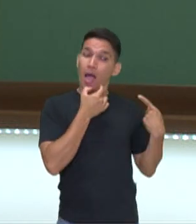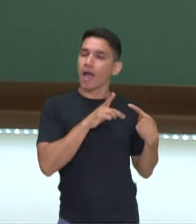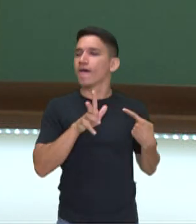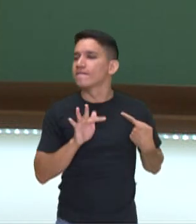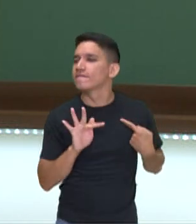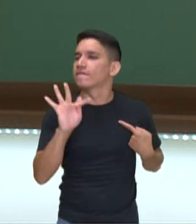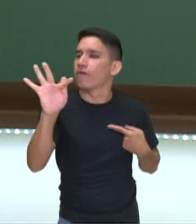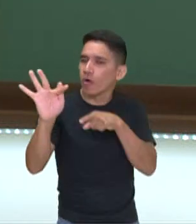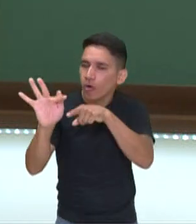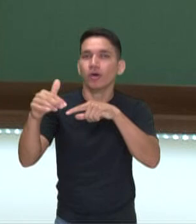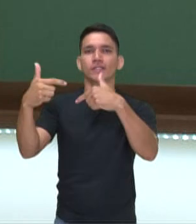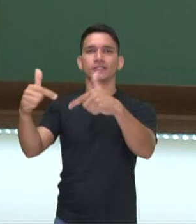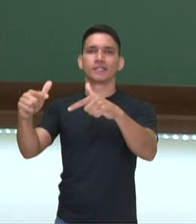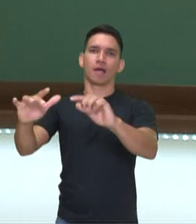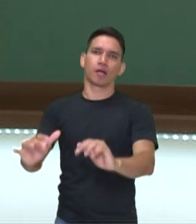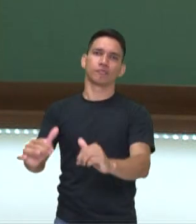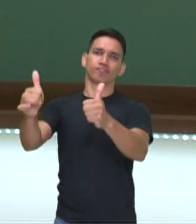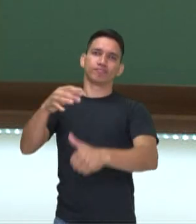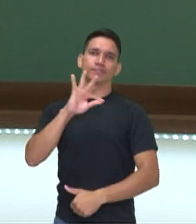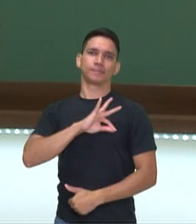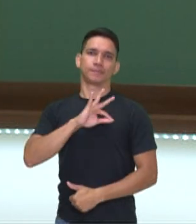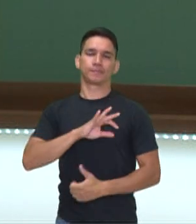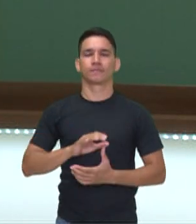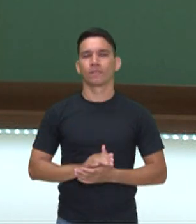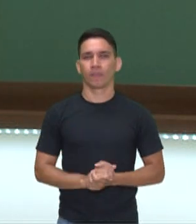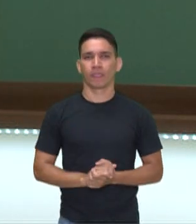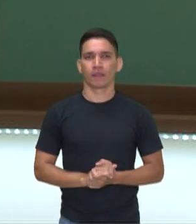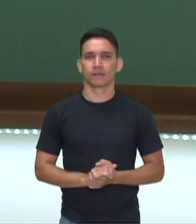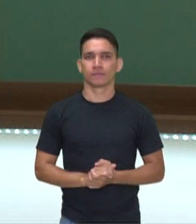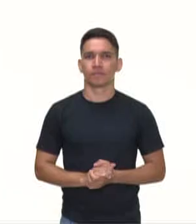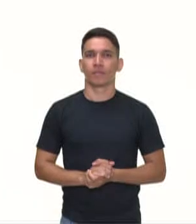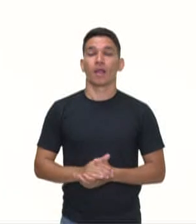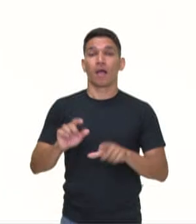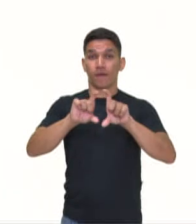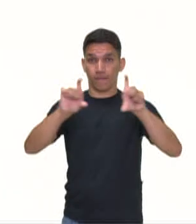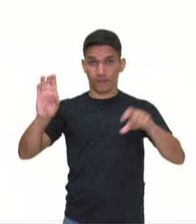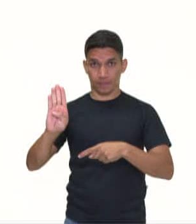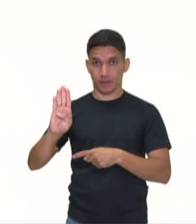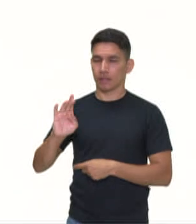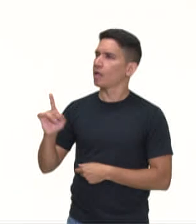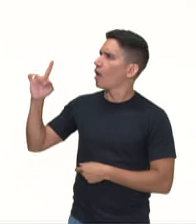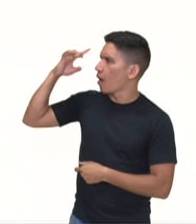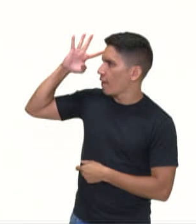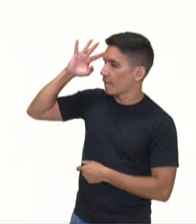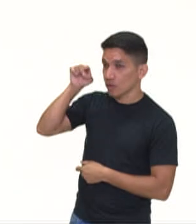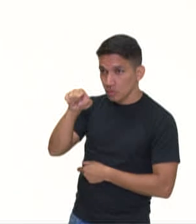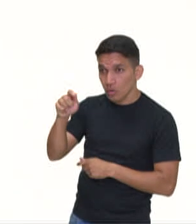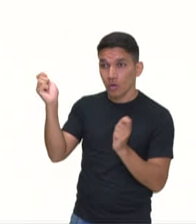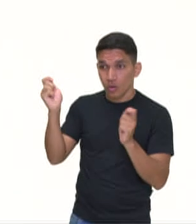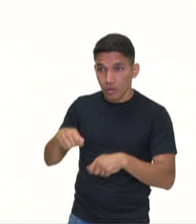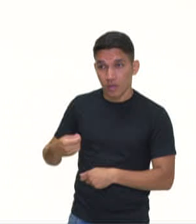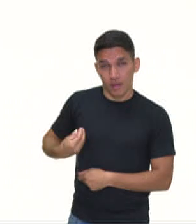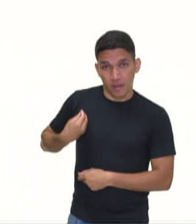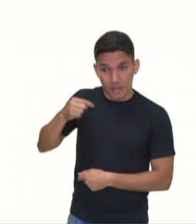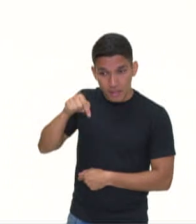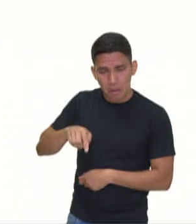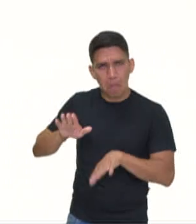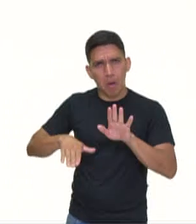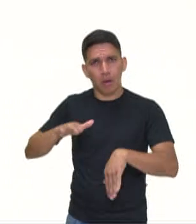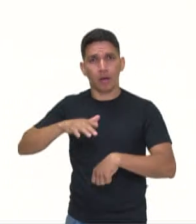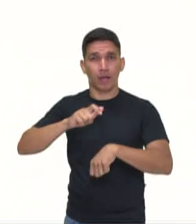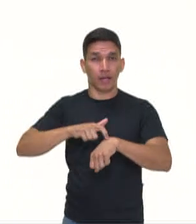um emprego melhor remunerado. Na letra B, I think you'll be here by 9 o'clock if you don't want to be late